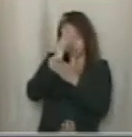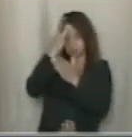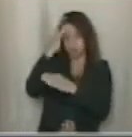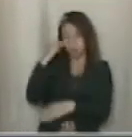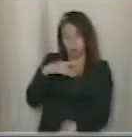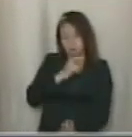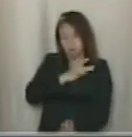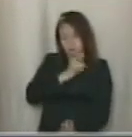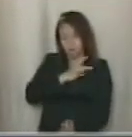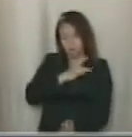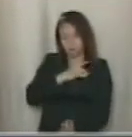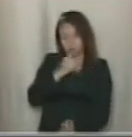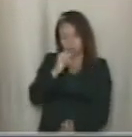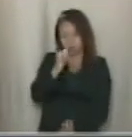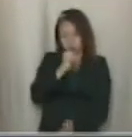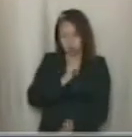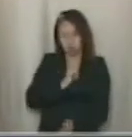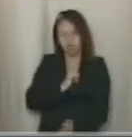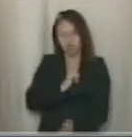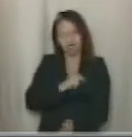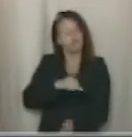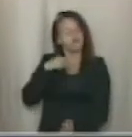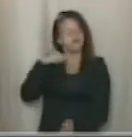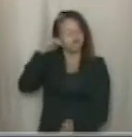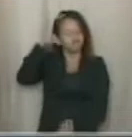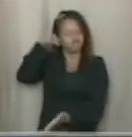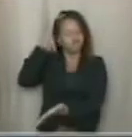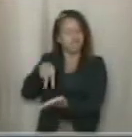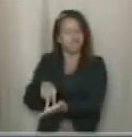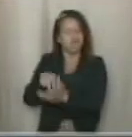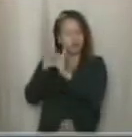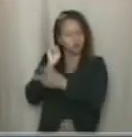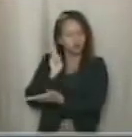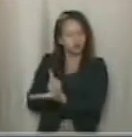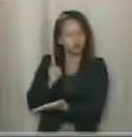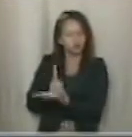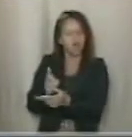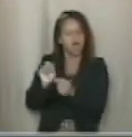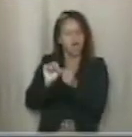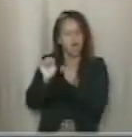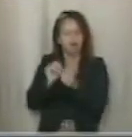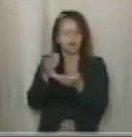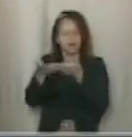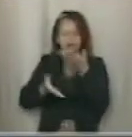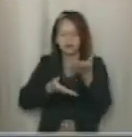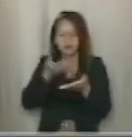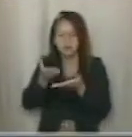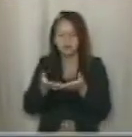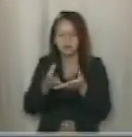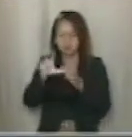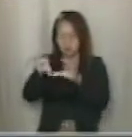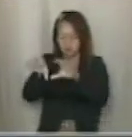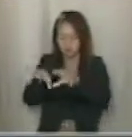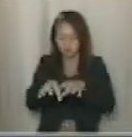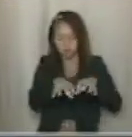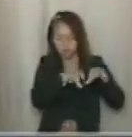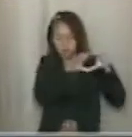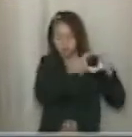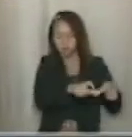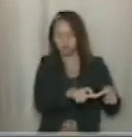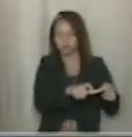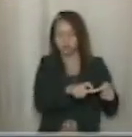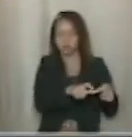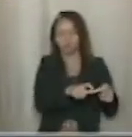choque elétrico. Eles ficaram, eles fizeram a remoção dos pacientes para outra ala,